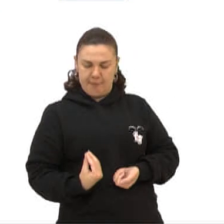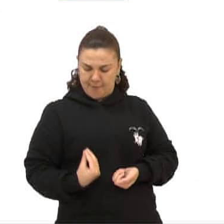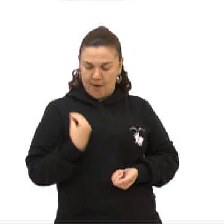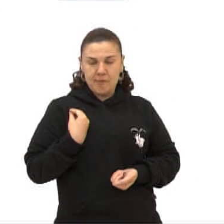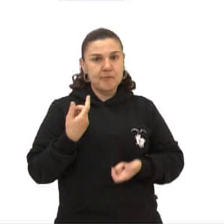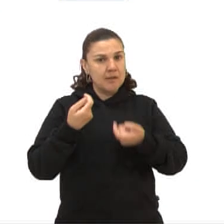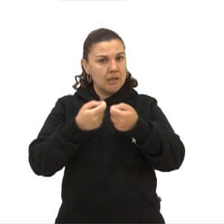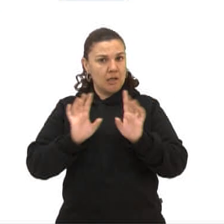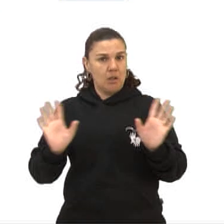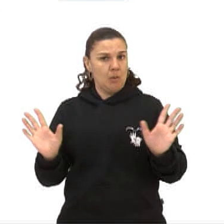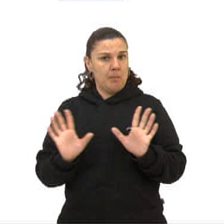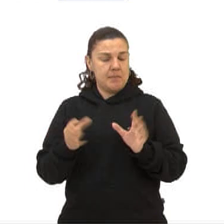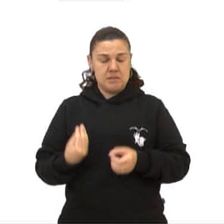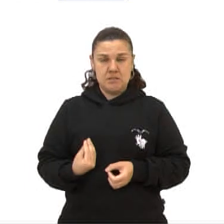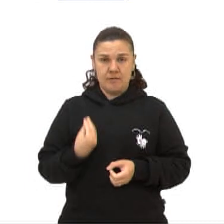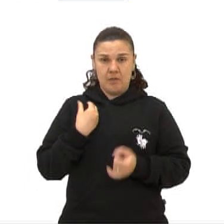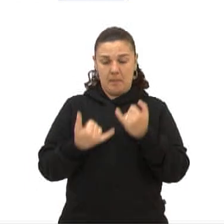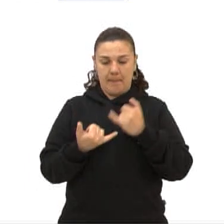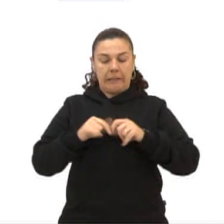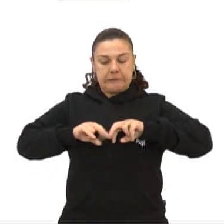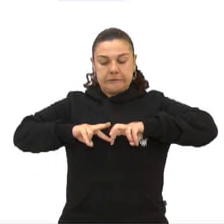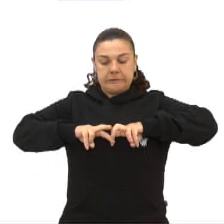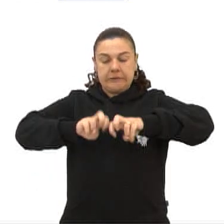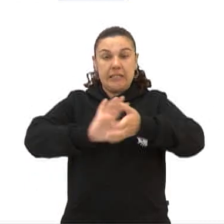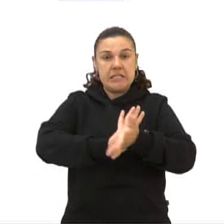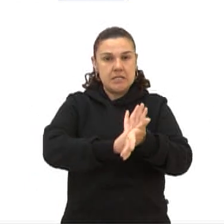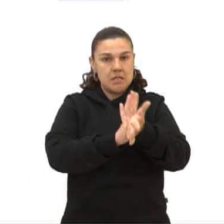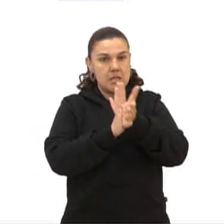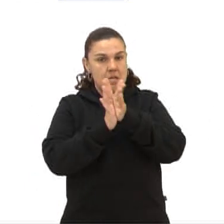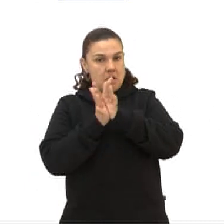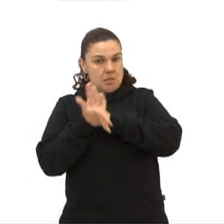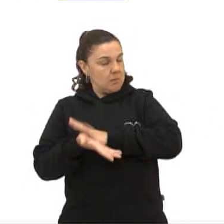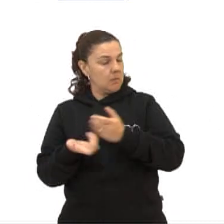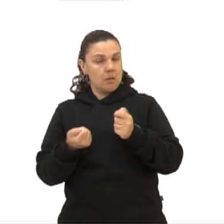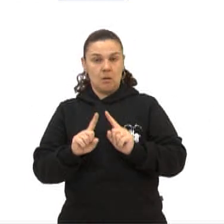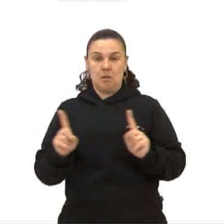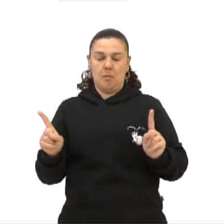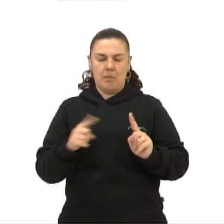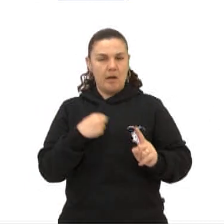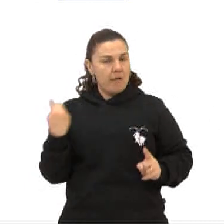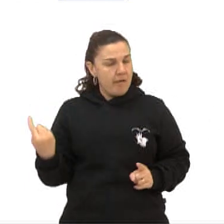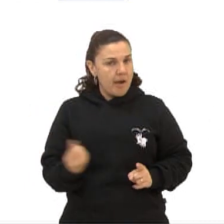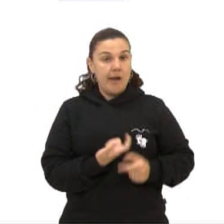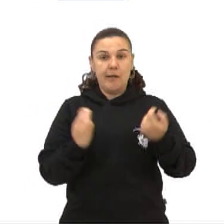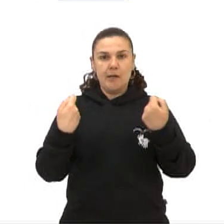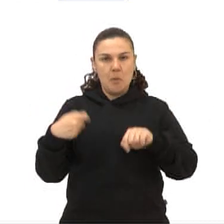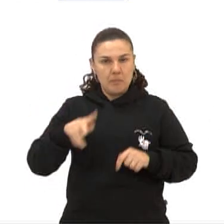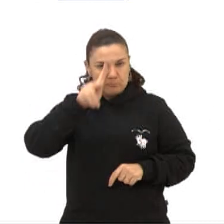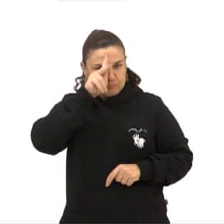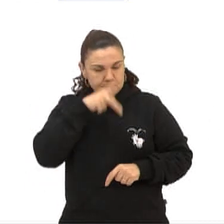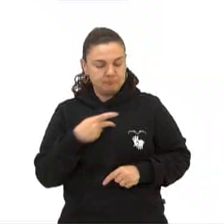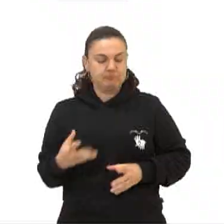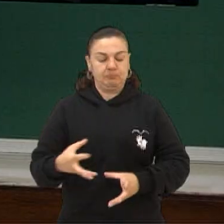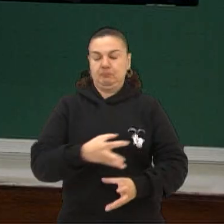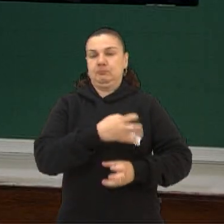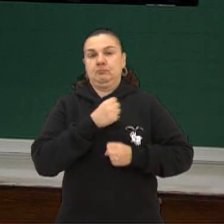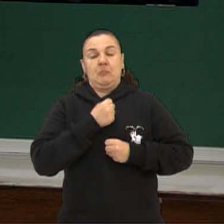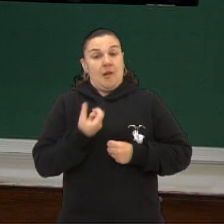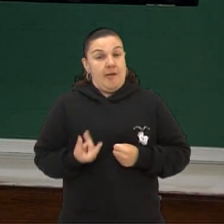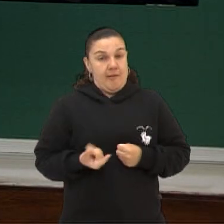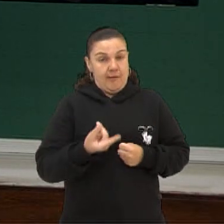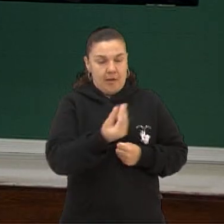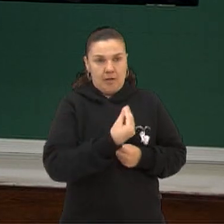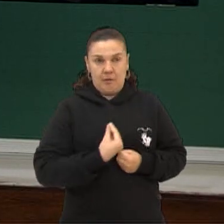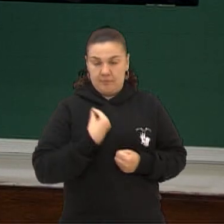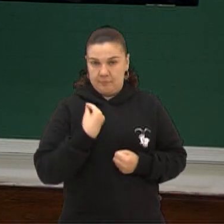ela não precisa ser vivida desse modo predatório. A gente não precisa continuar sendo egoístas por toda a nossa vida, durante